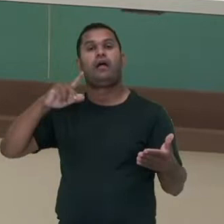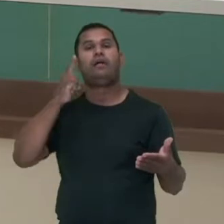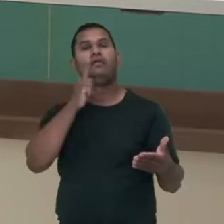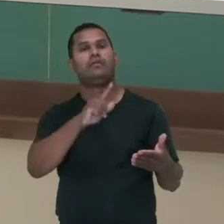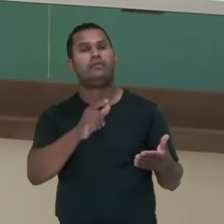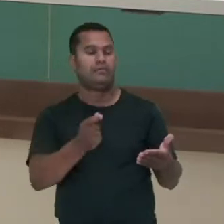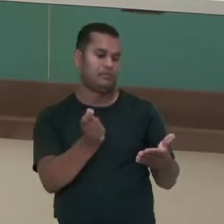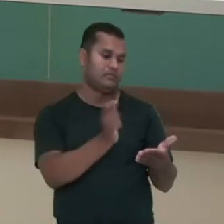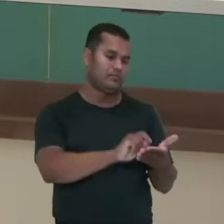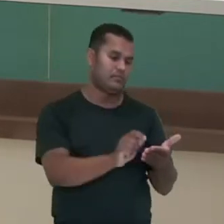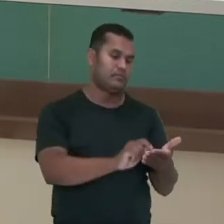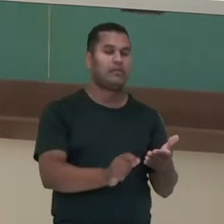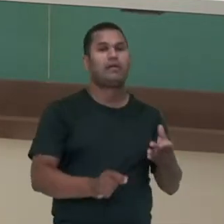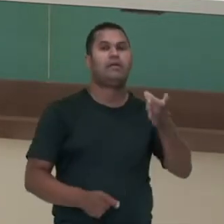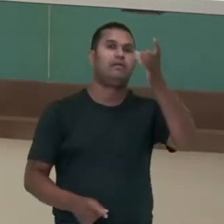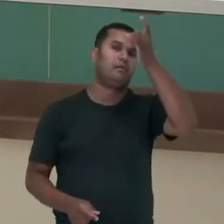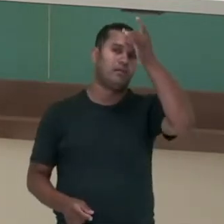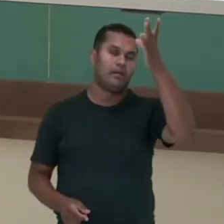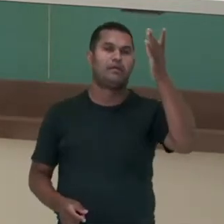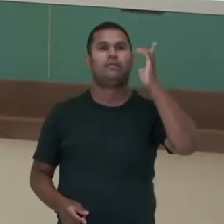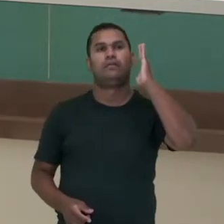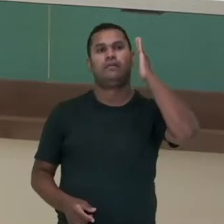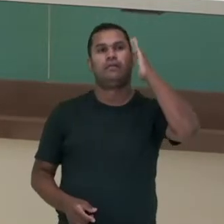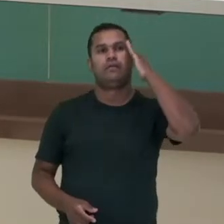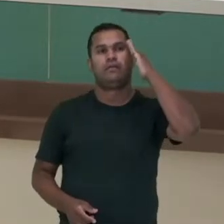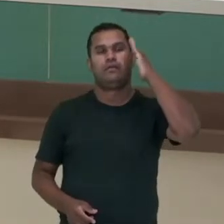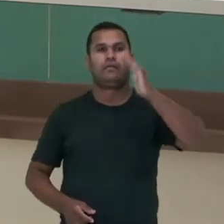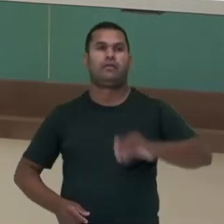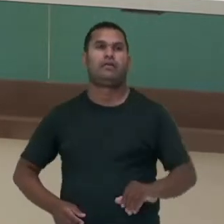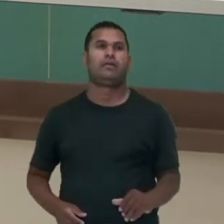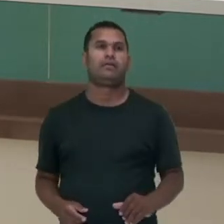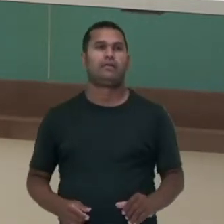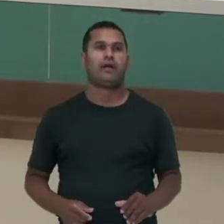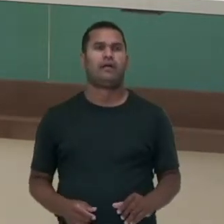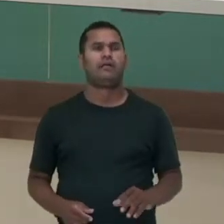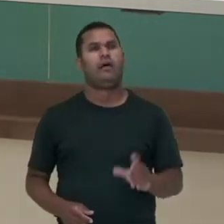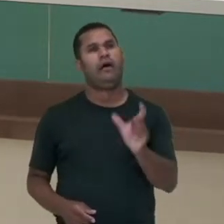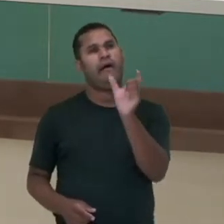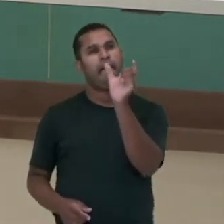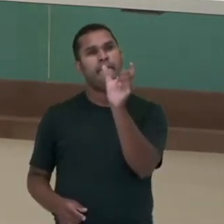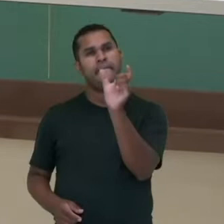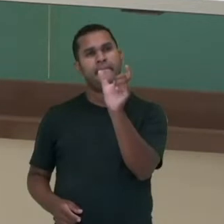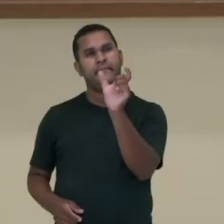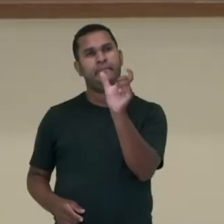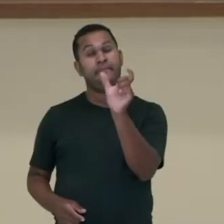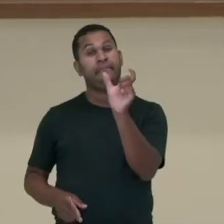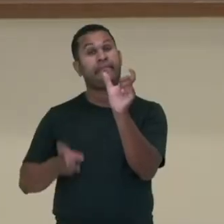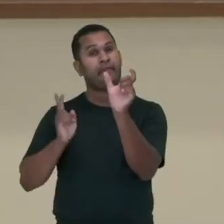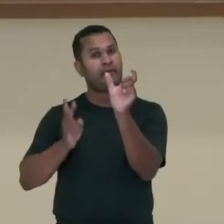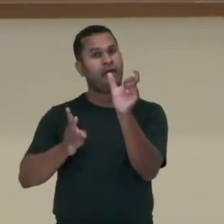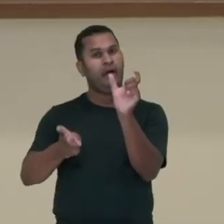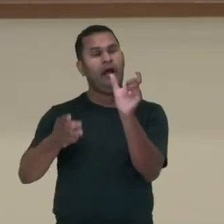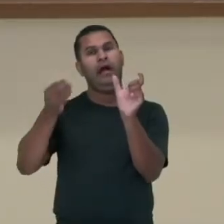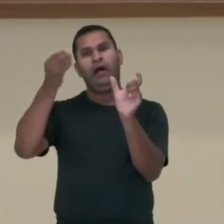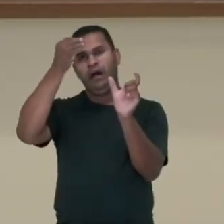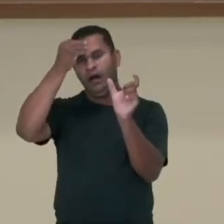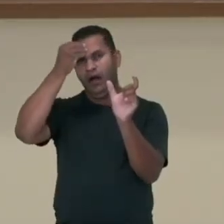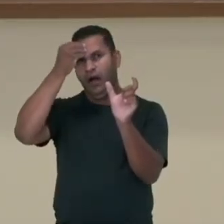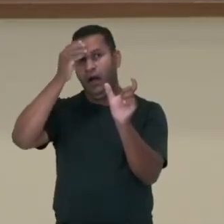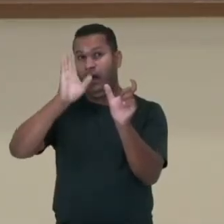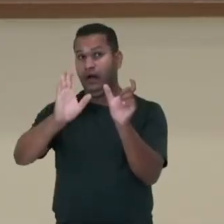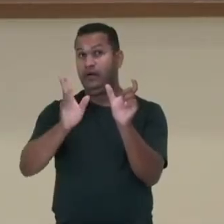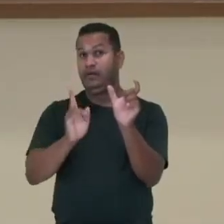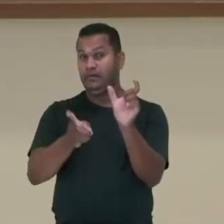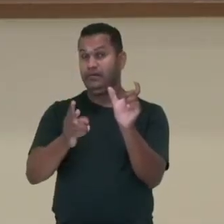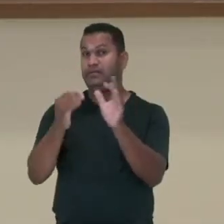utilizar as suas palavras para descrever o conceito. Vamos lá? Então vamos lá, gente. Primeiro deles, lembrando que o que você tem que fazer é em ordem